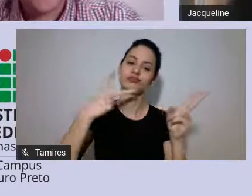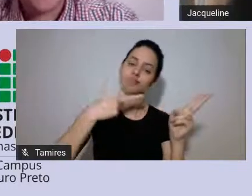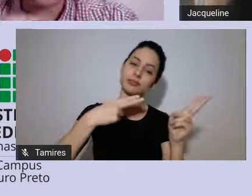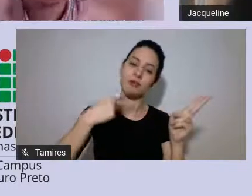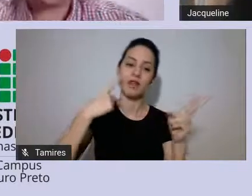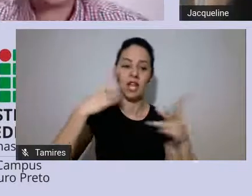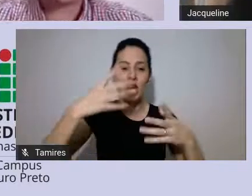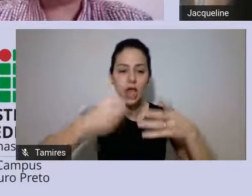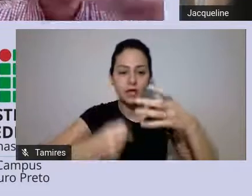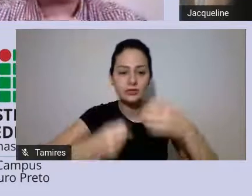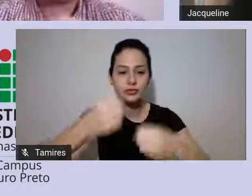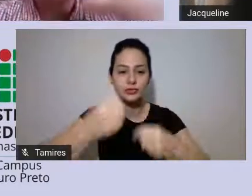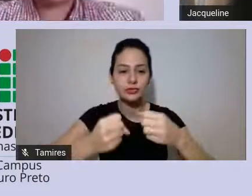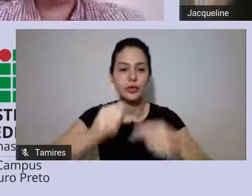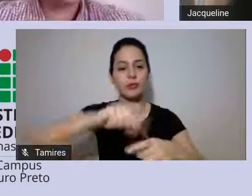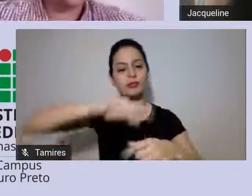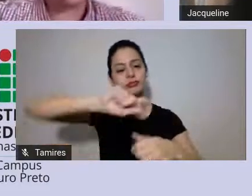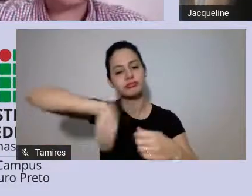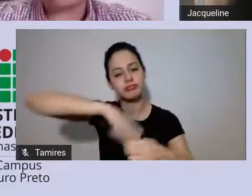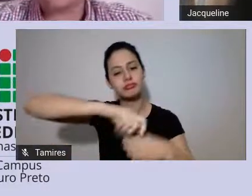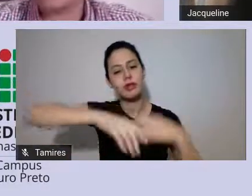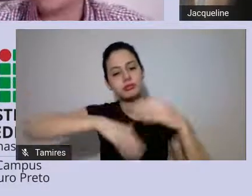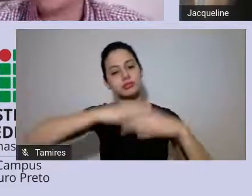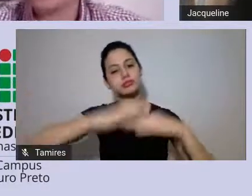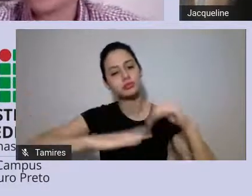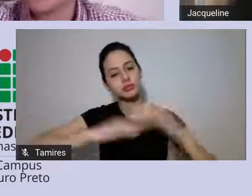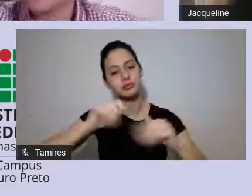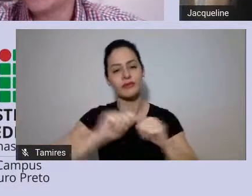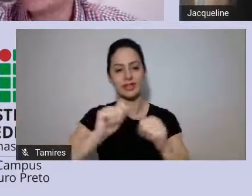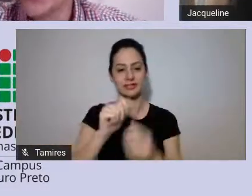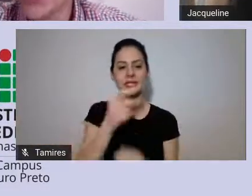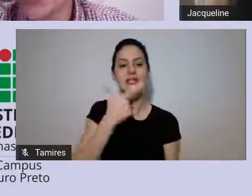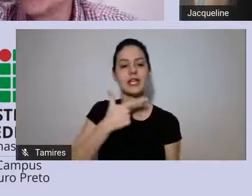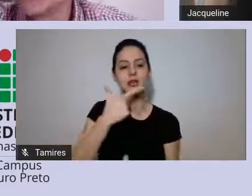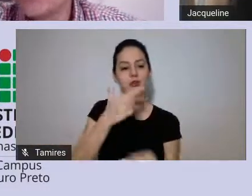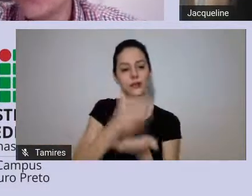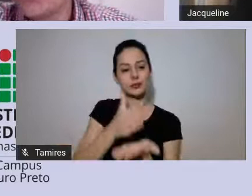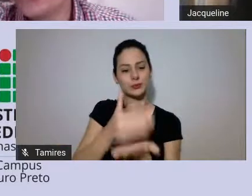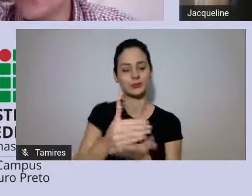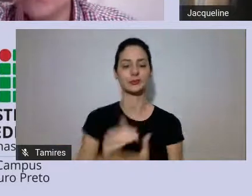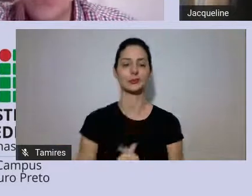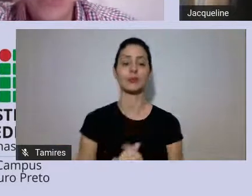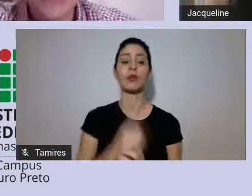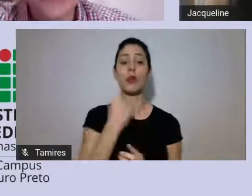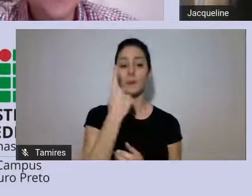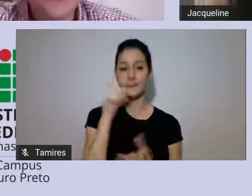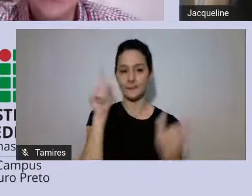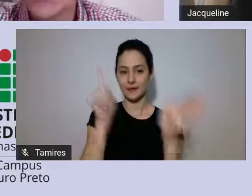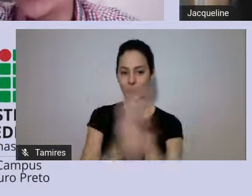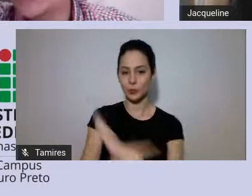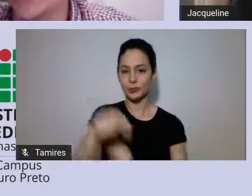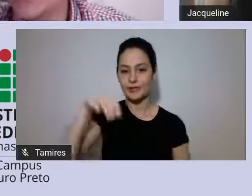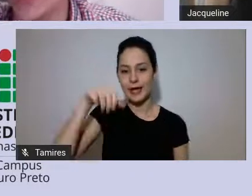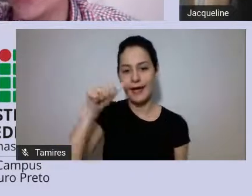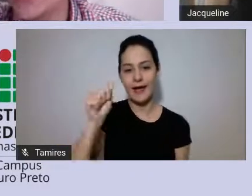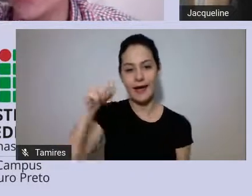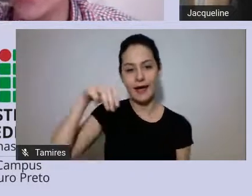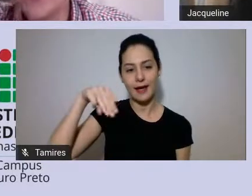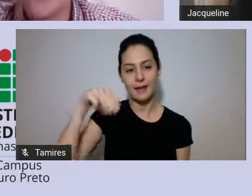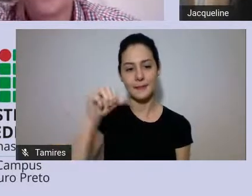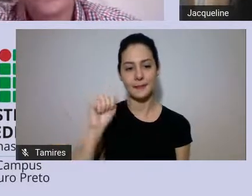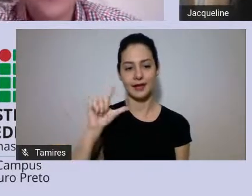colhido da vaca e depois, enfim, até o processo de produção todo do queijo. A gente tem uma pergunta da Amália, que também está